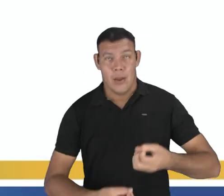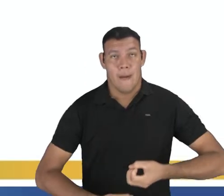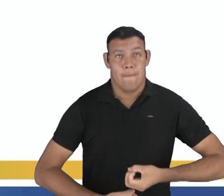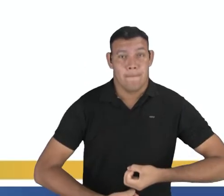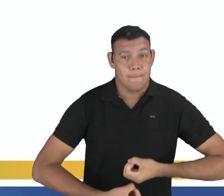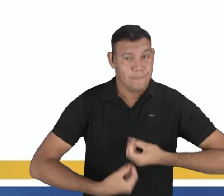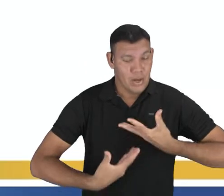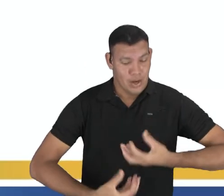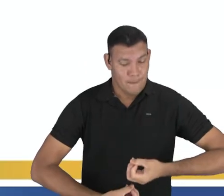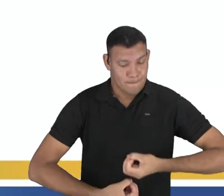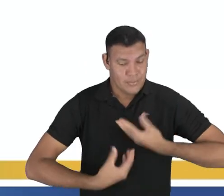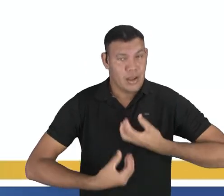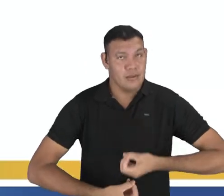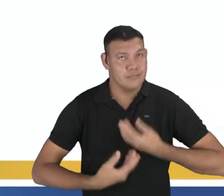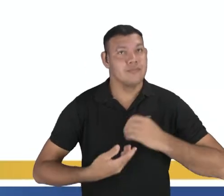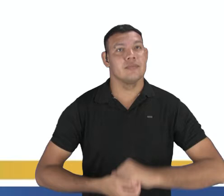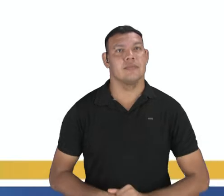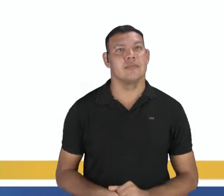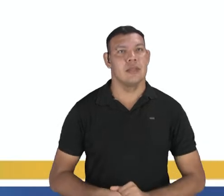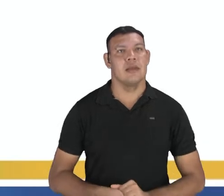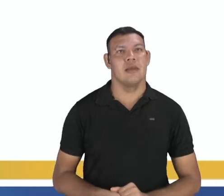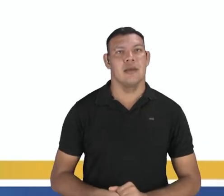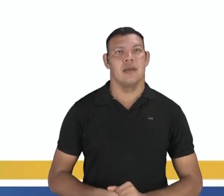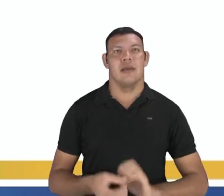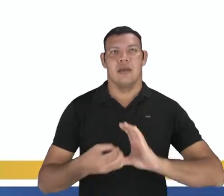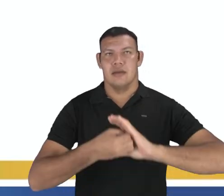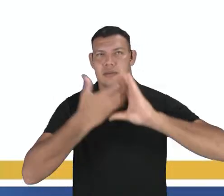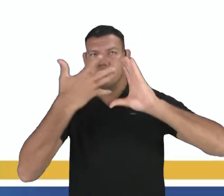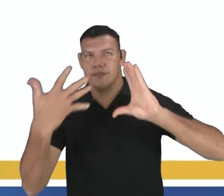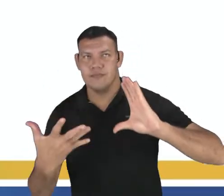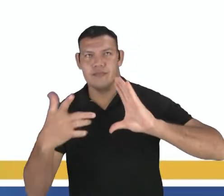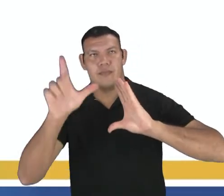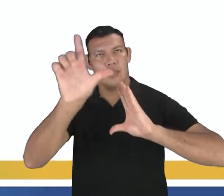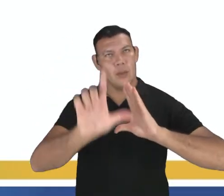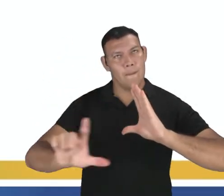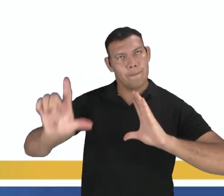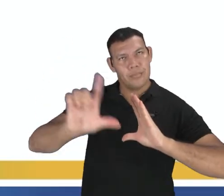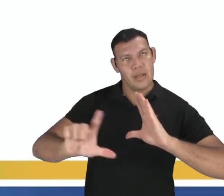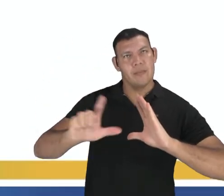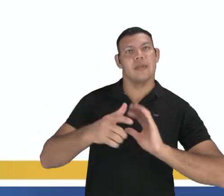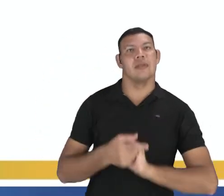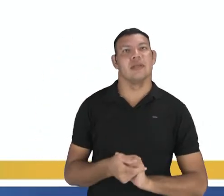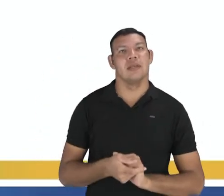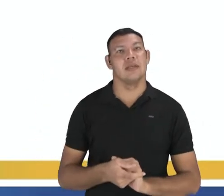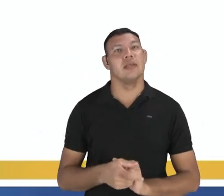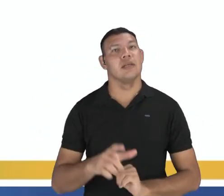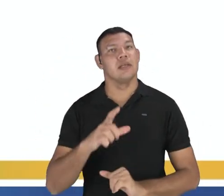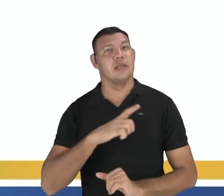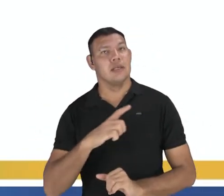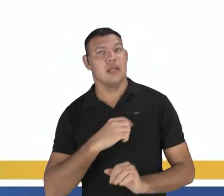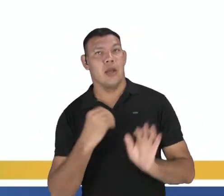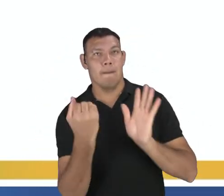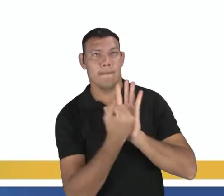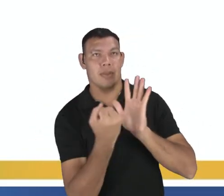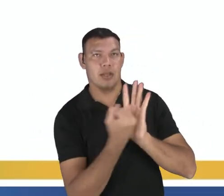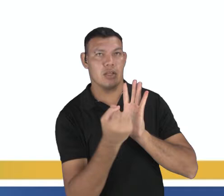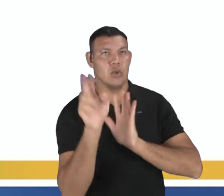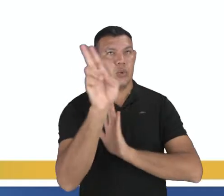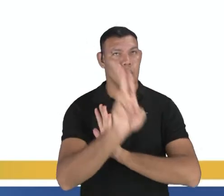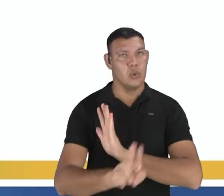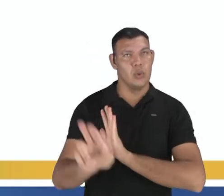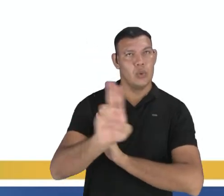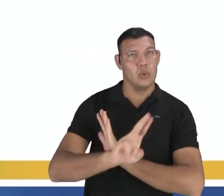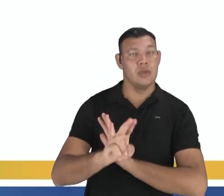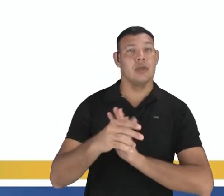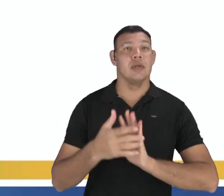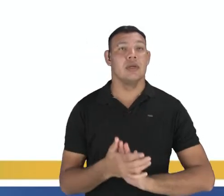das obras literárias, que possui como marca a utilização do sentido conotativo das palavras.